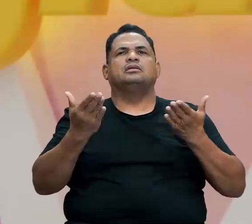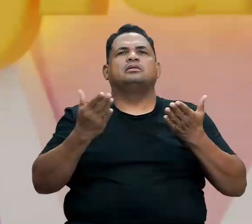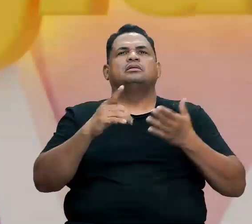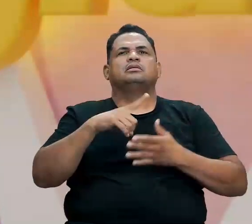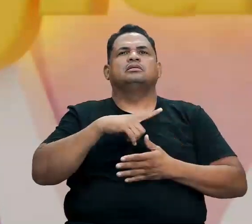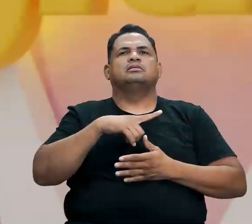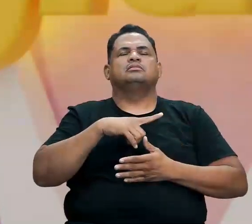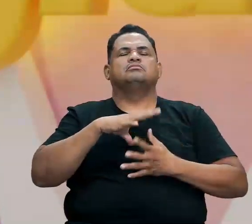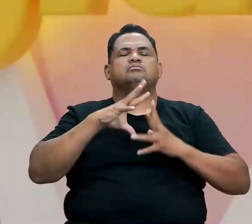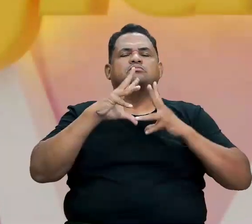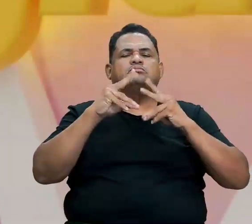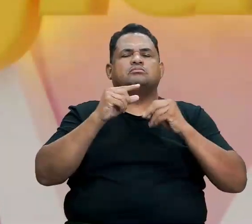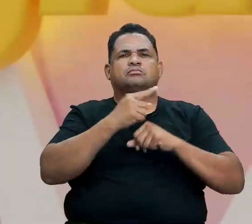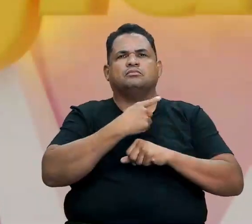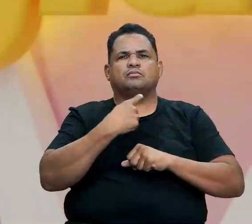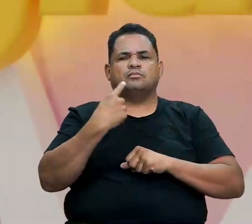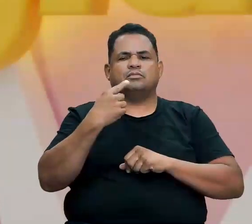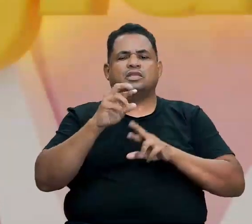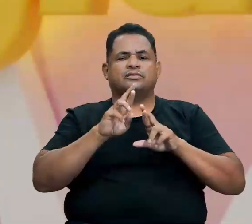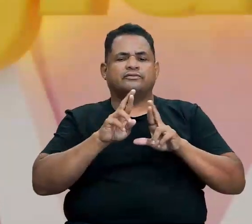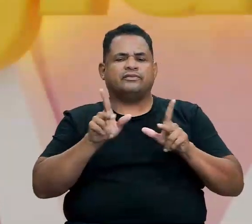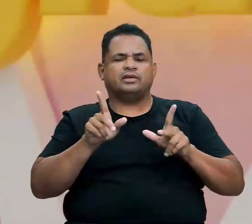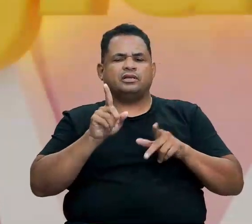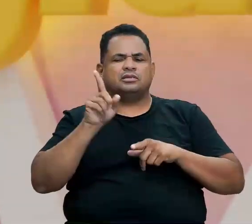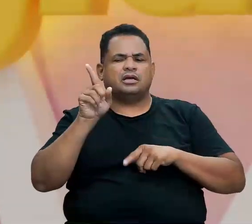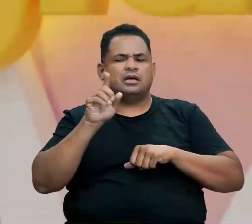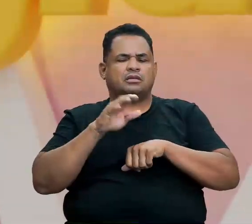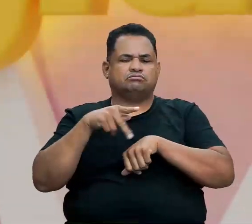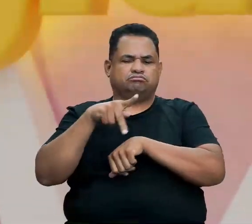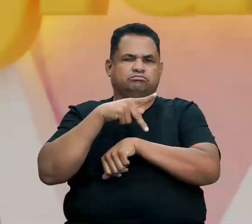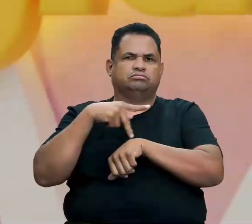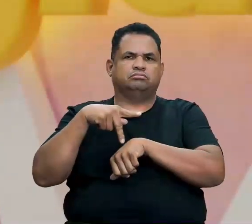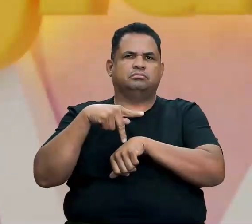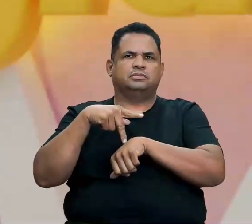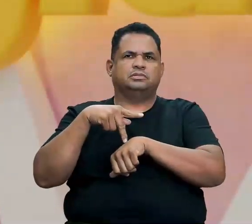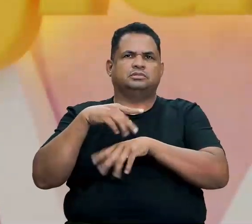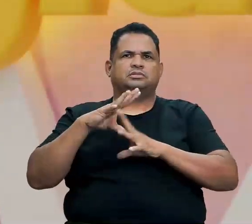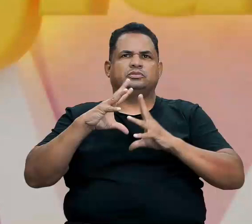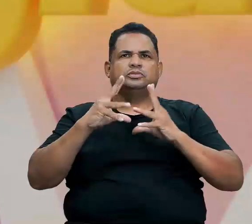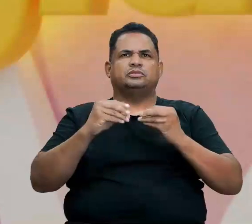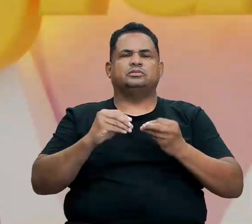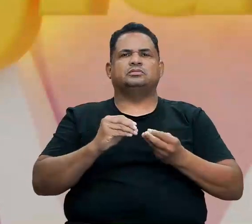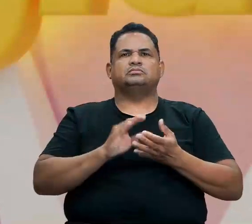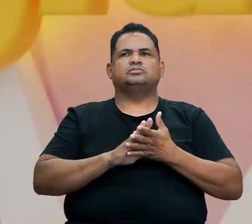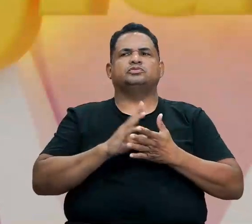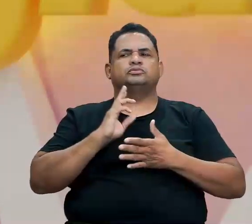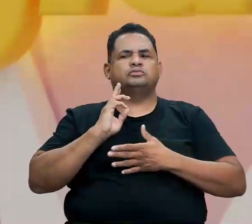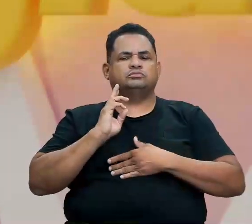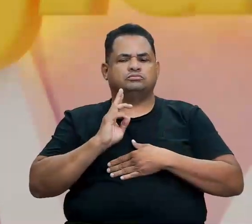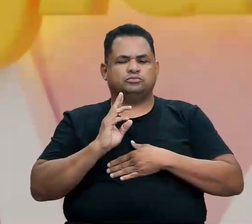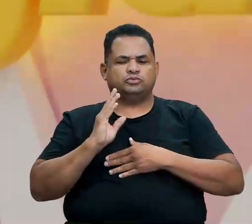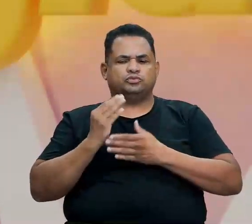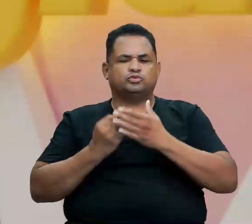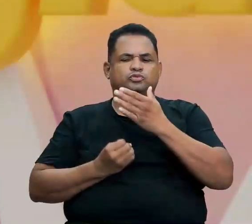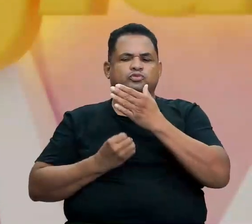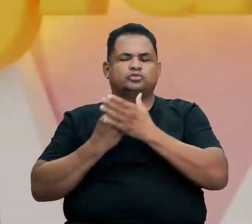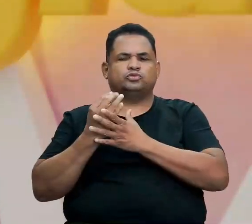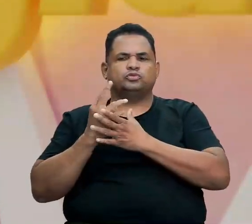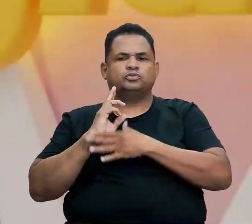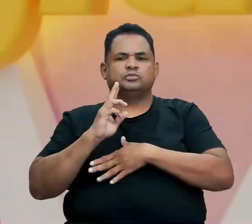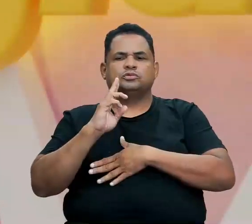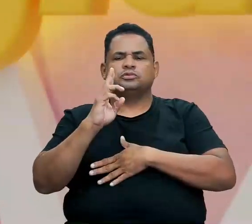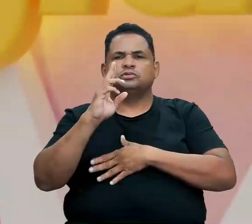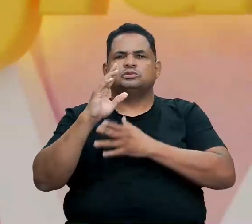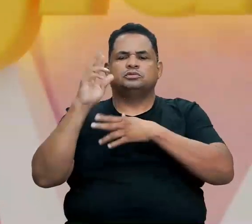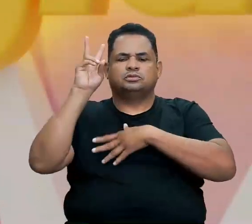tem é diferente. Então tudo é fruto de um processo histórico, de interferências